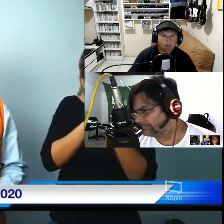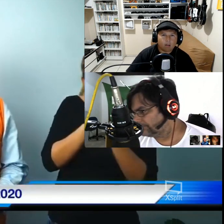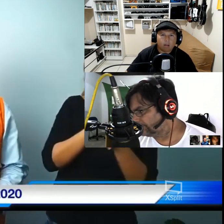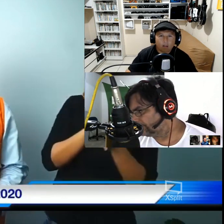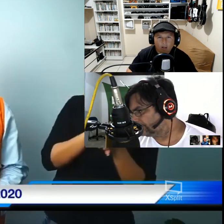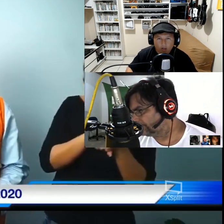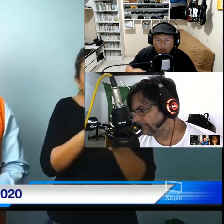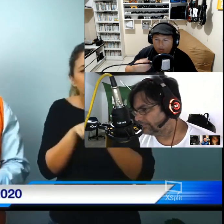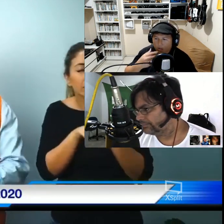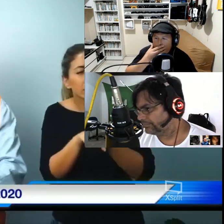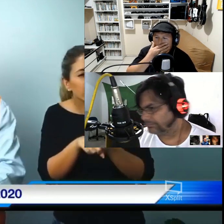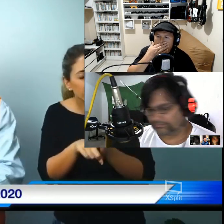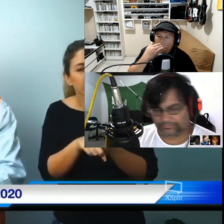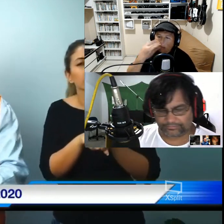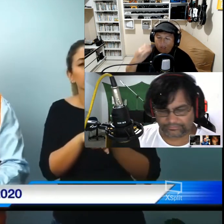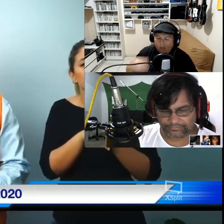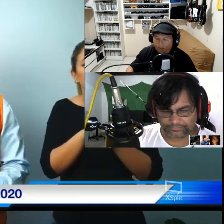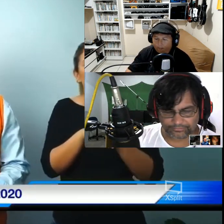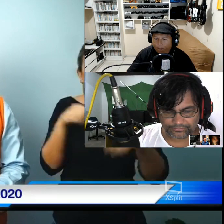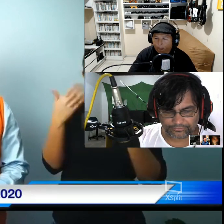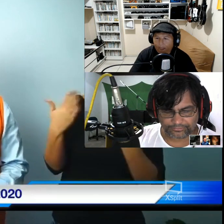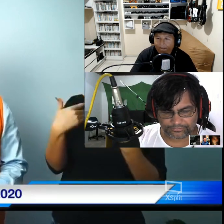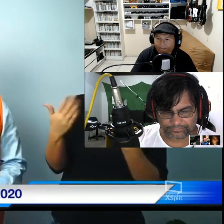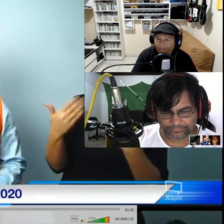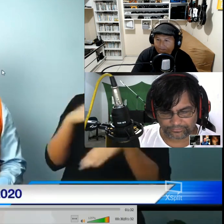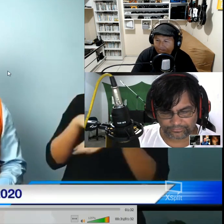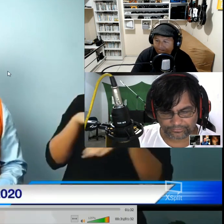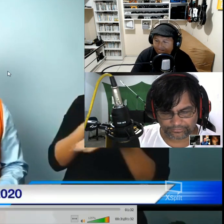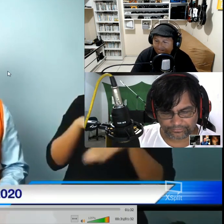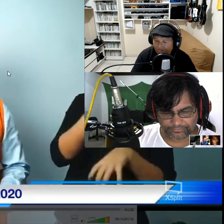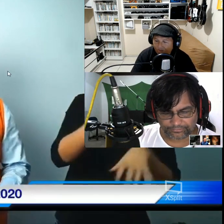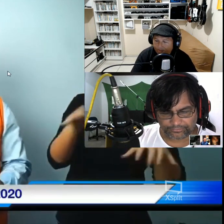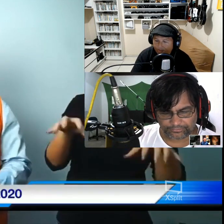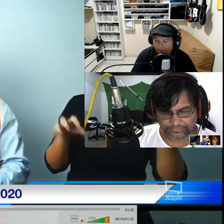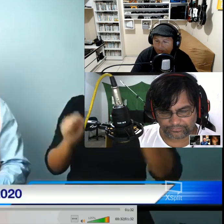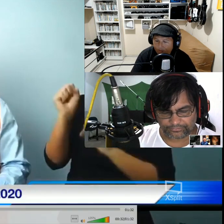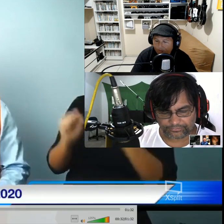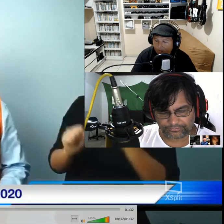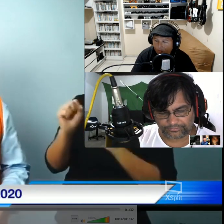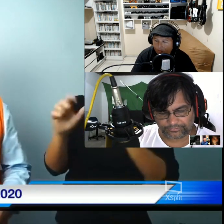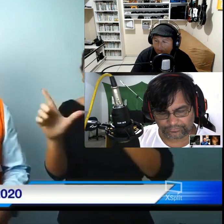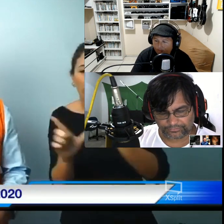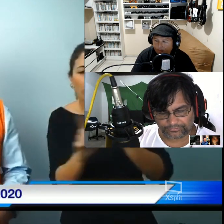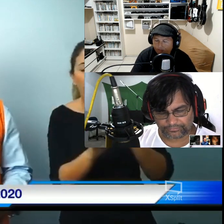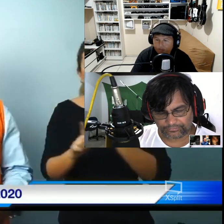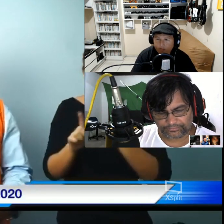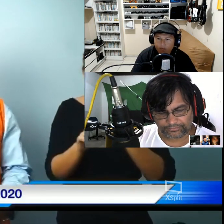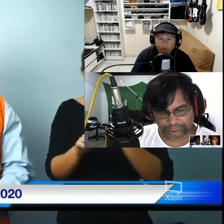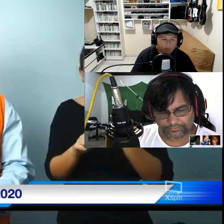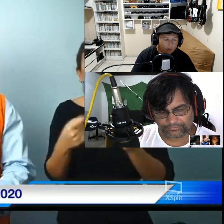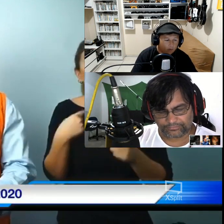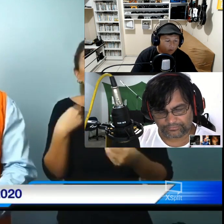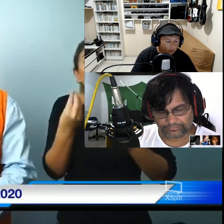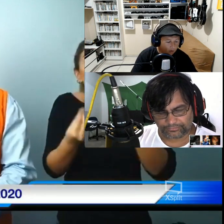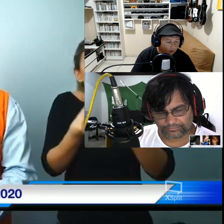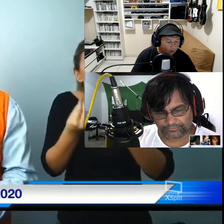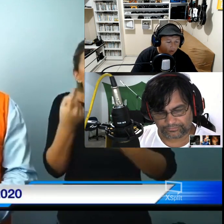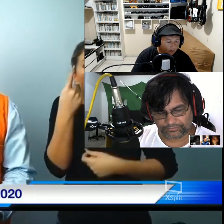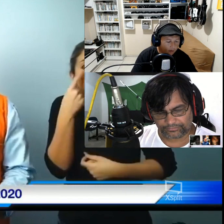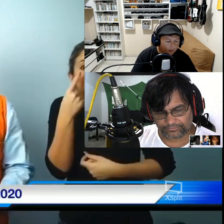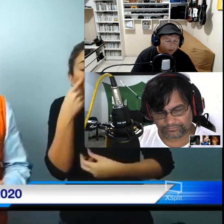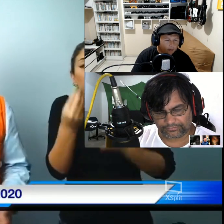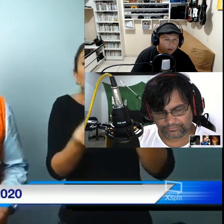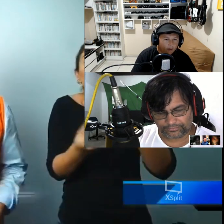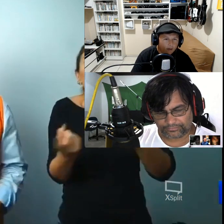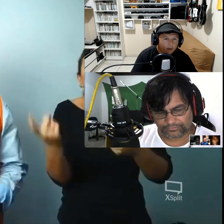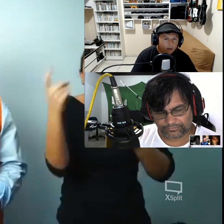alguns anúncios, ouvindo os setores produtivos, da forma como segura, uma forma segura de como nós podemos retomar